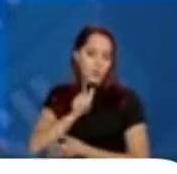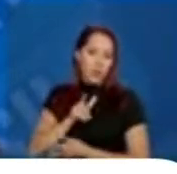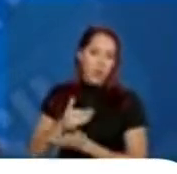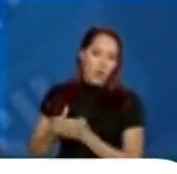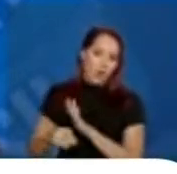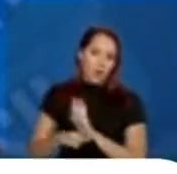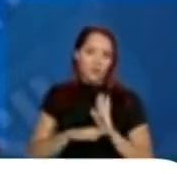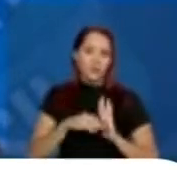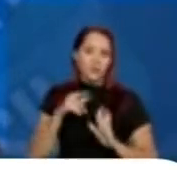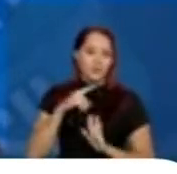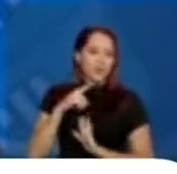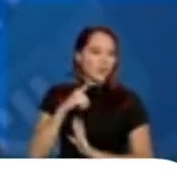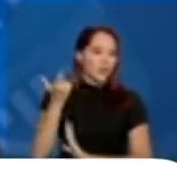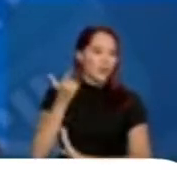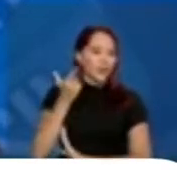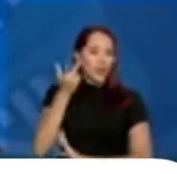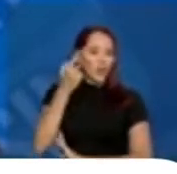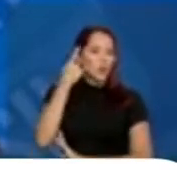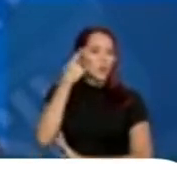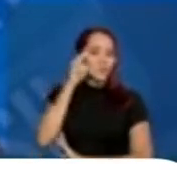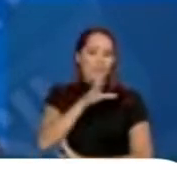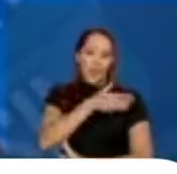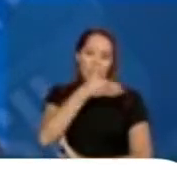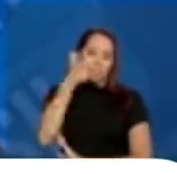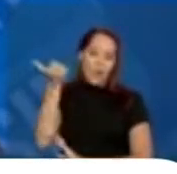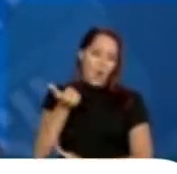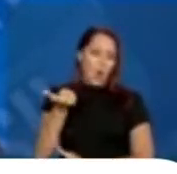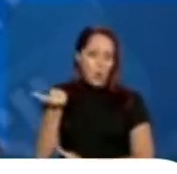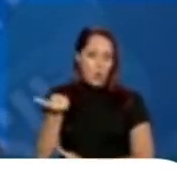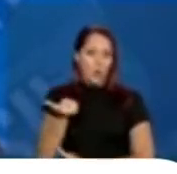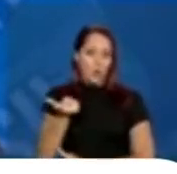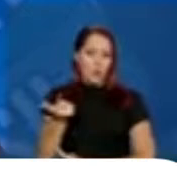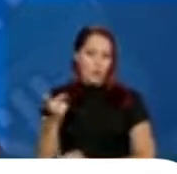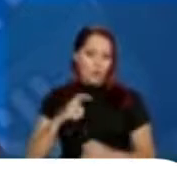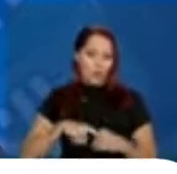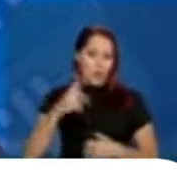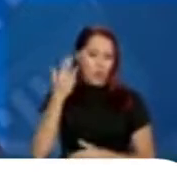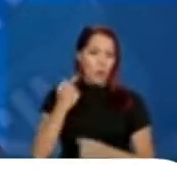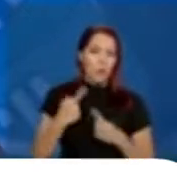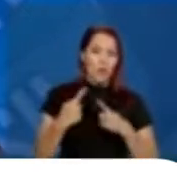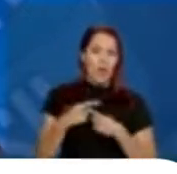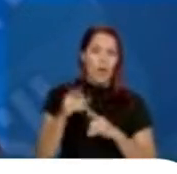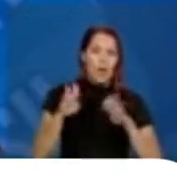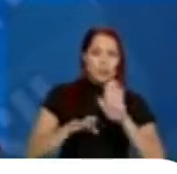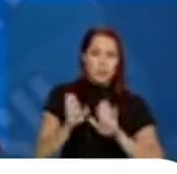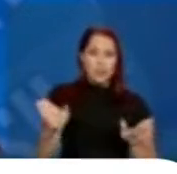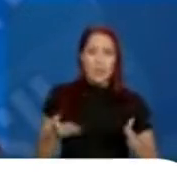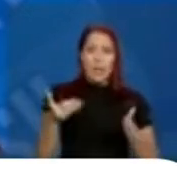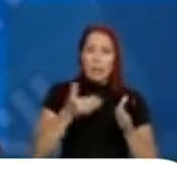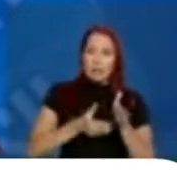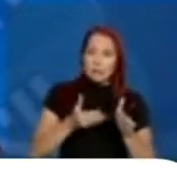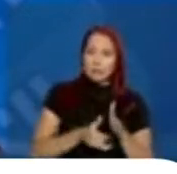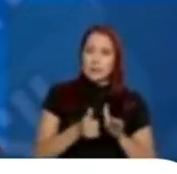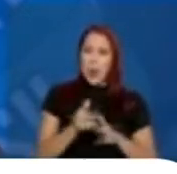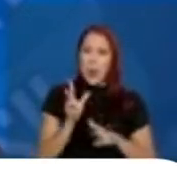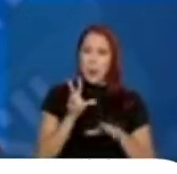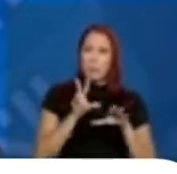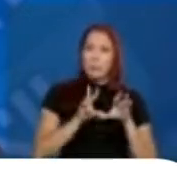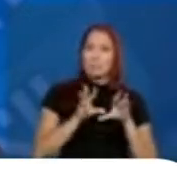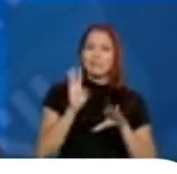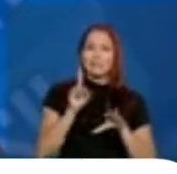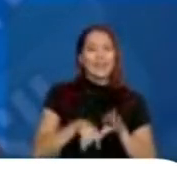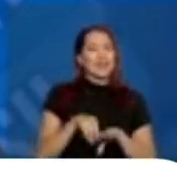uma rotina um pouco melhor para o dia a dia das pessoas, porque o enclausuramento, a restrição, ela realmente tem um impacto